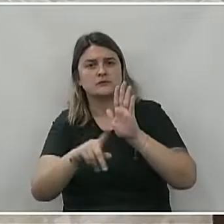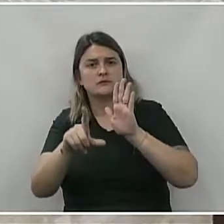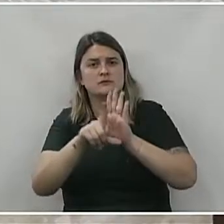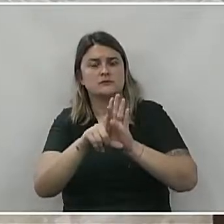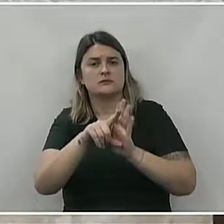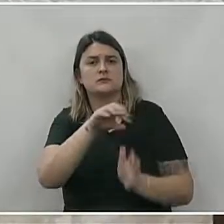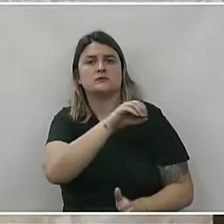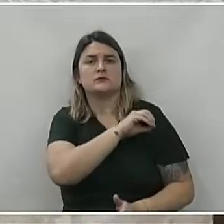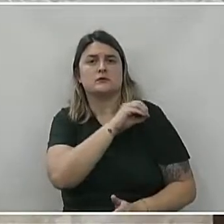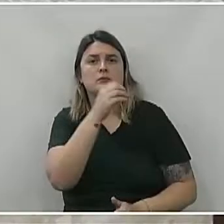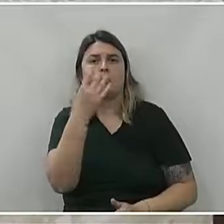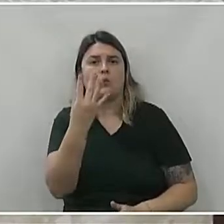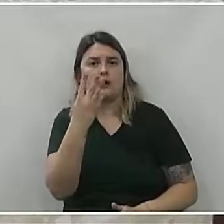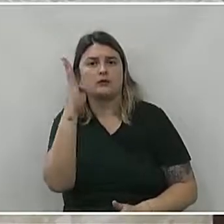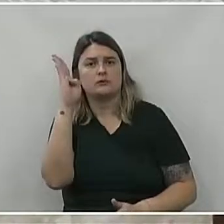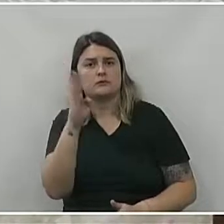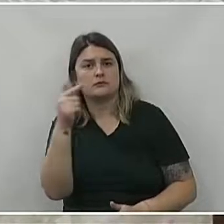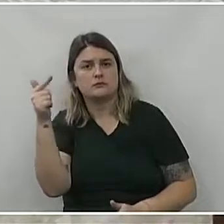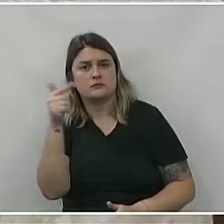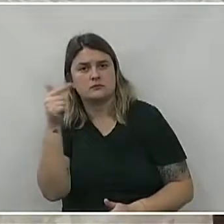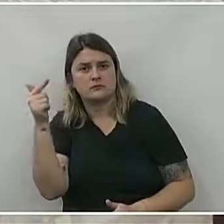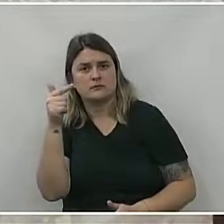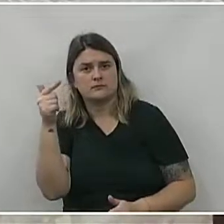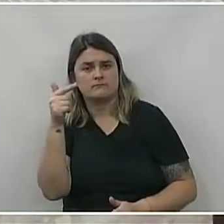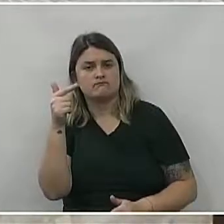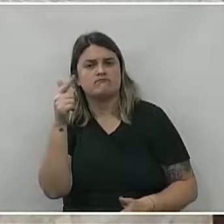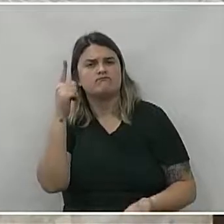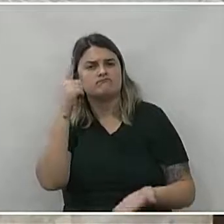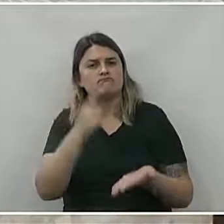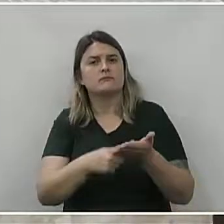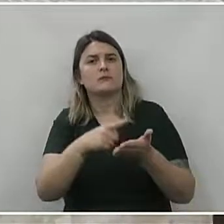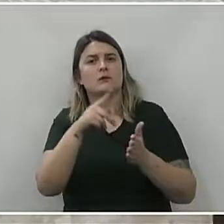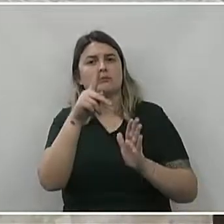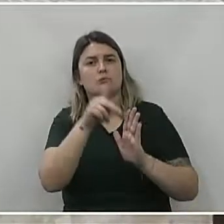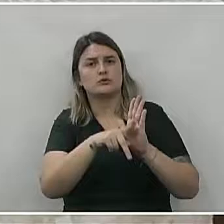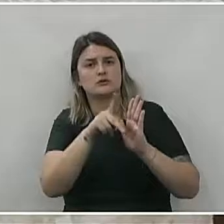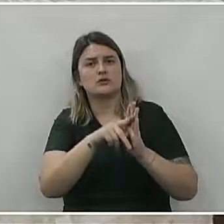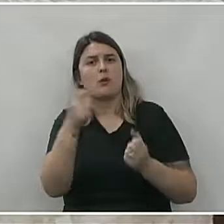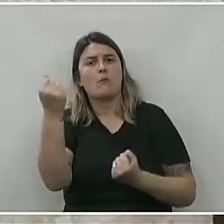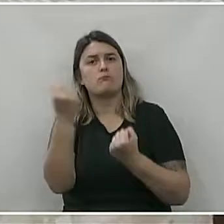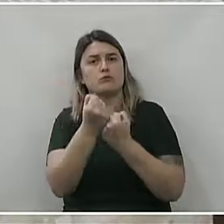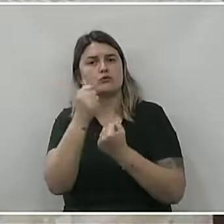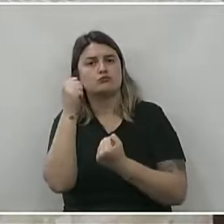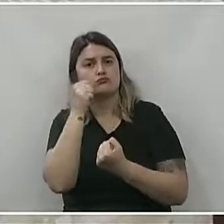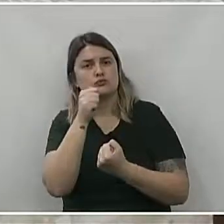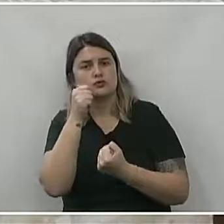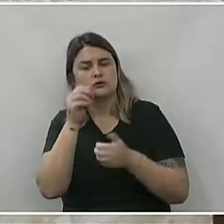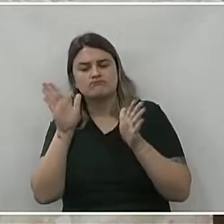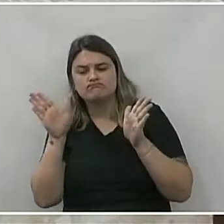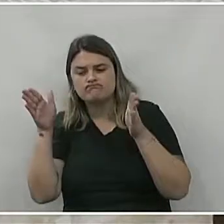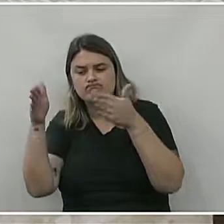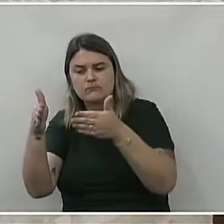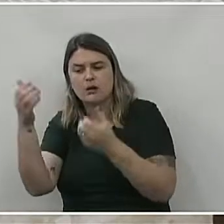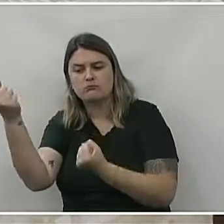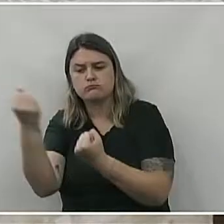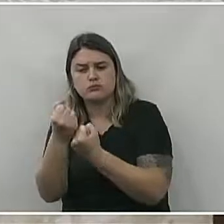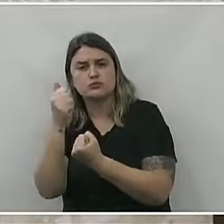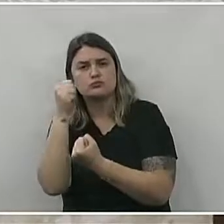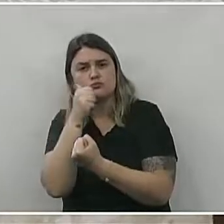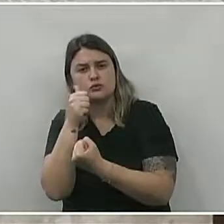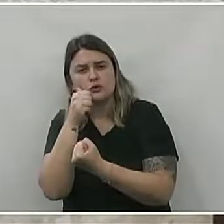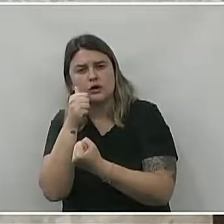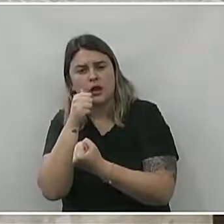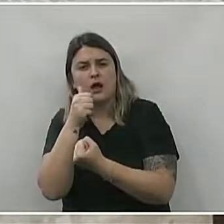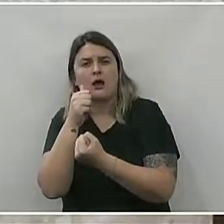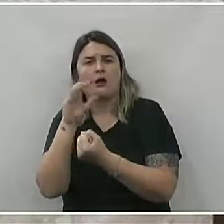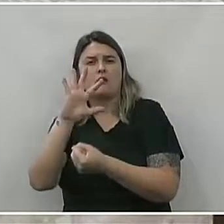de lei ordinária de número 4 de 2022. Institui o programa Apoio Mulher, destinado ao apoio às mulheres em